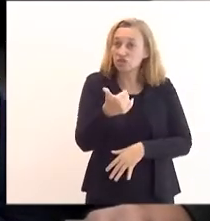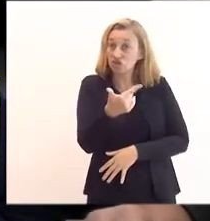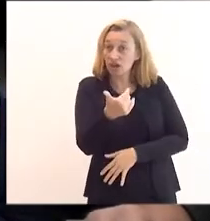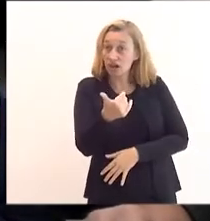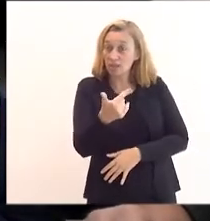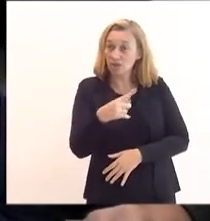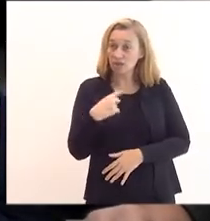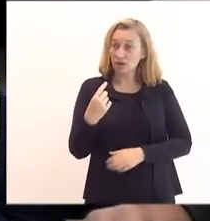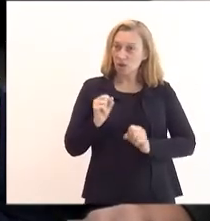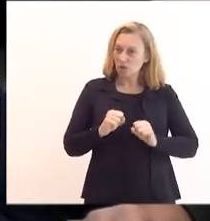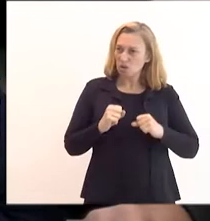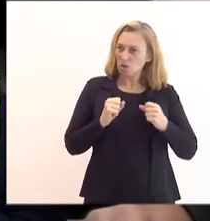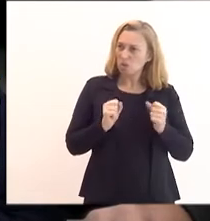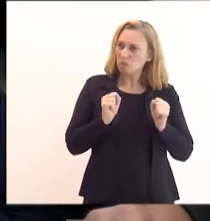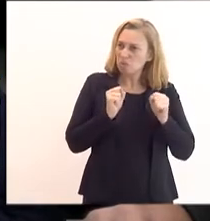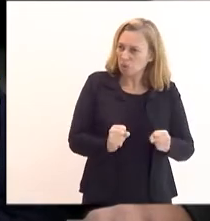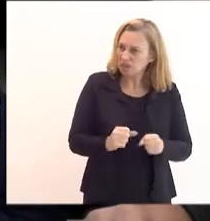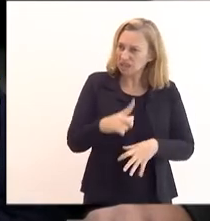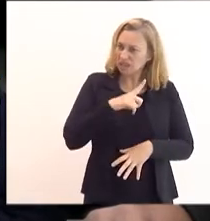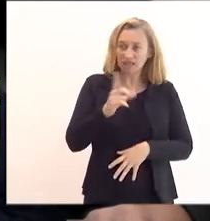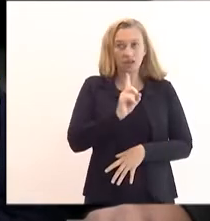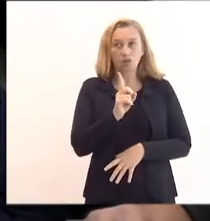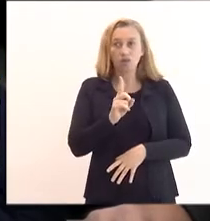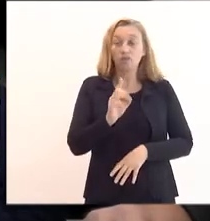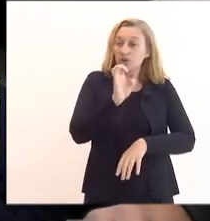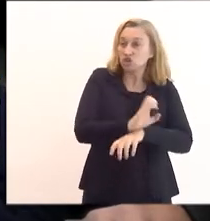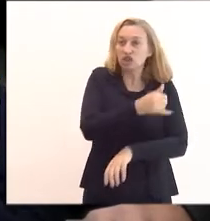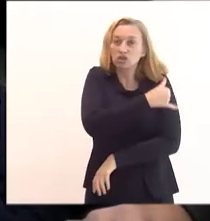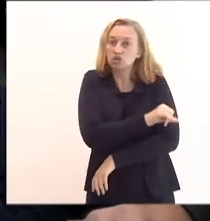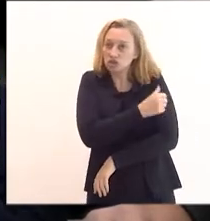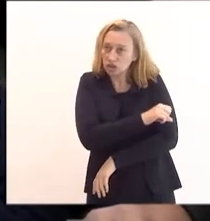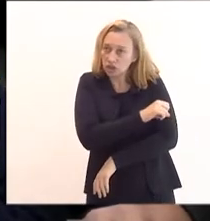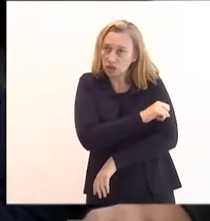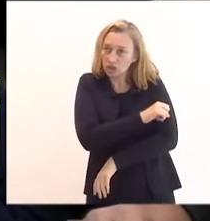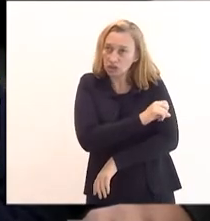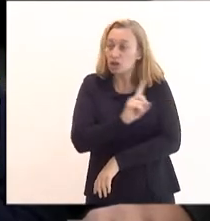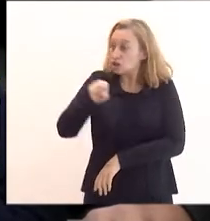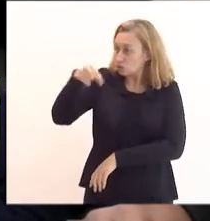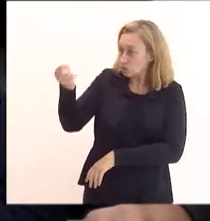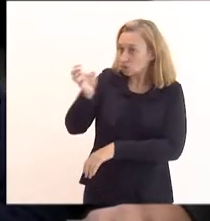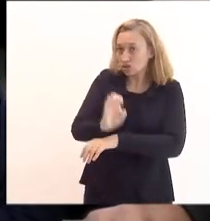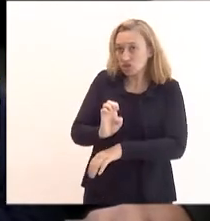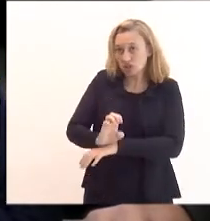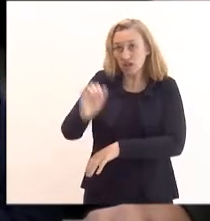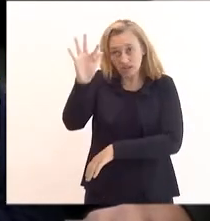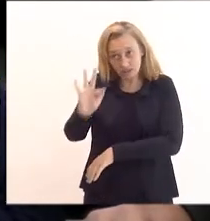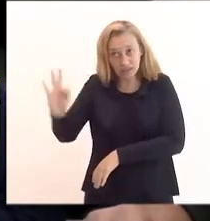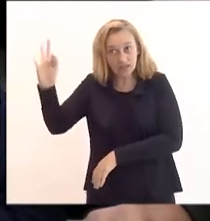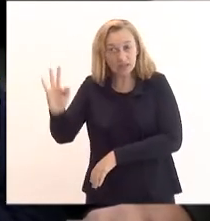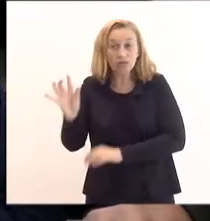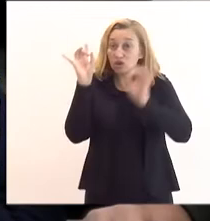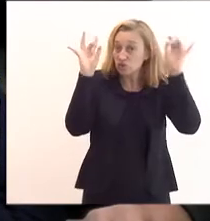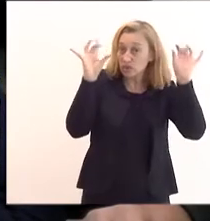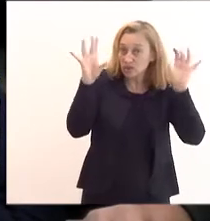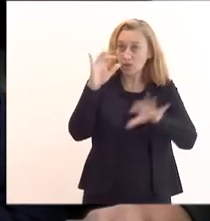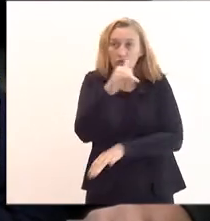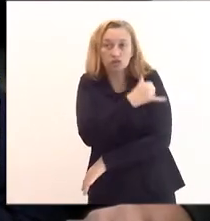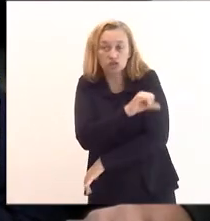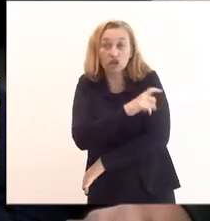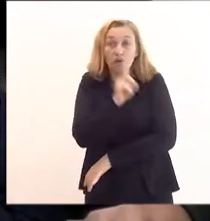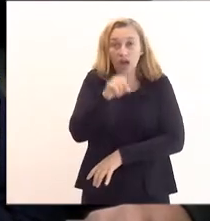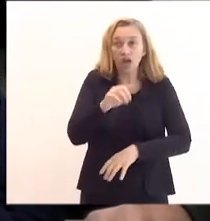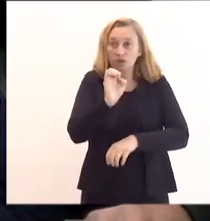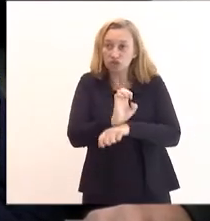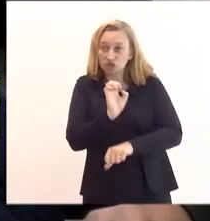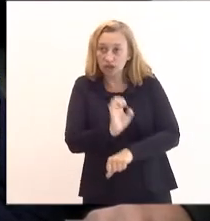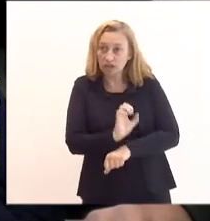isso, mas reconhecer que o Estado do Rio de Janeiro, assim como considero que nos demais estados da federação também, mas em especial o Rio de Janeiro, é um estado